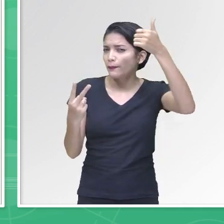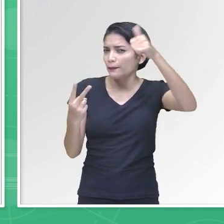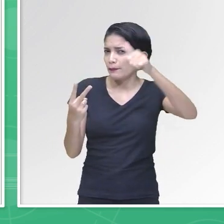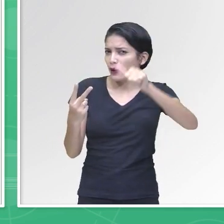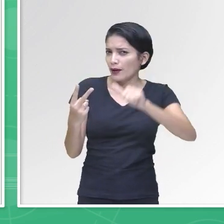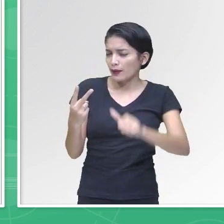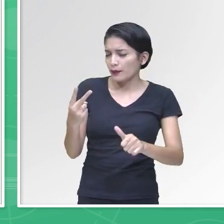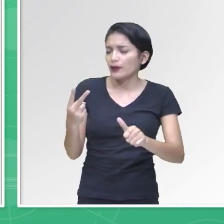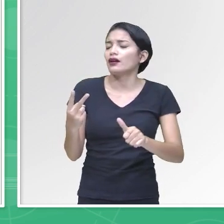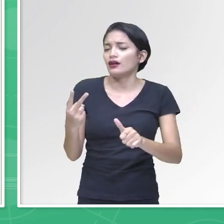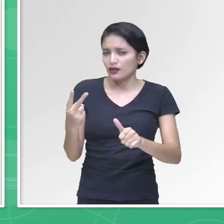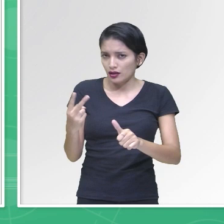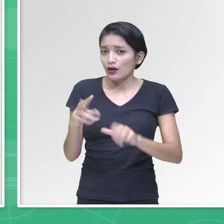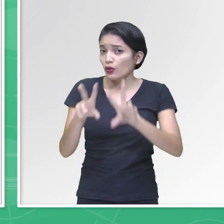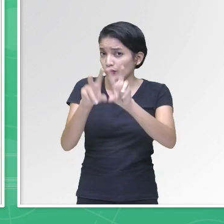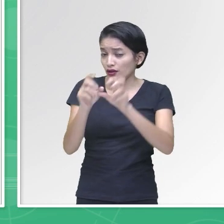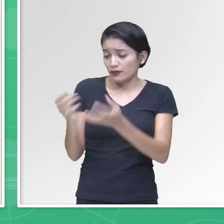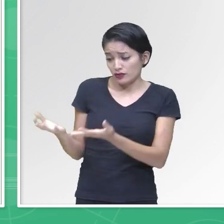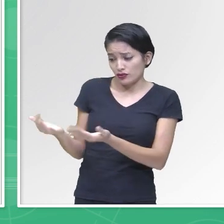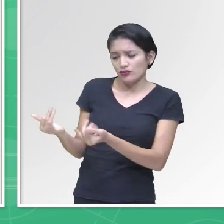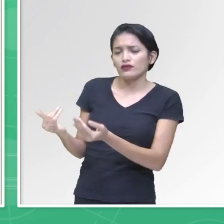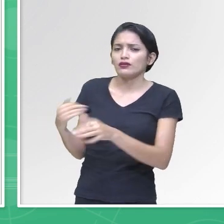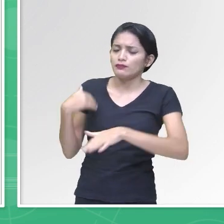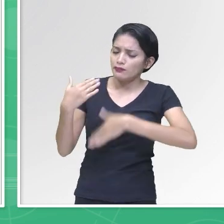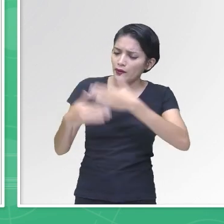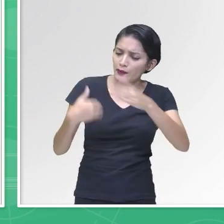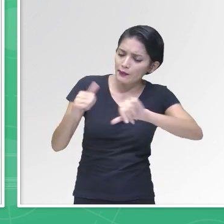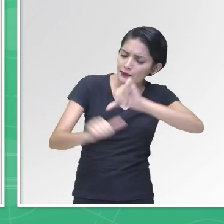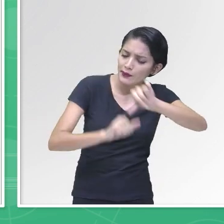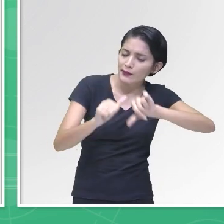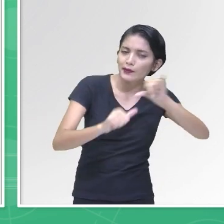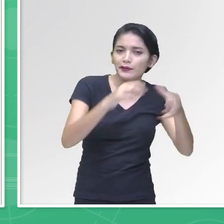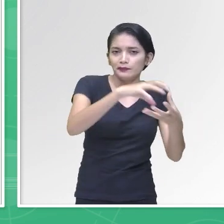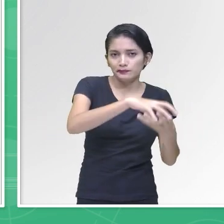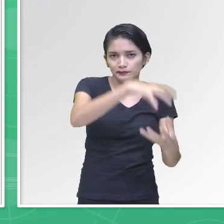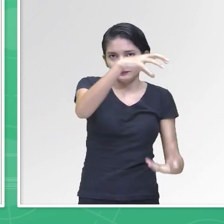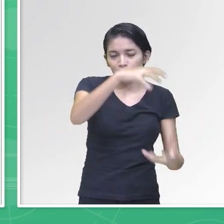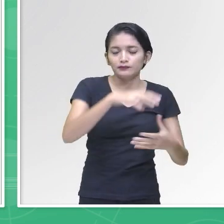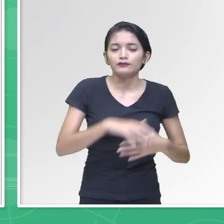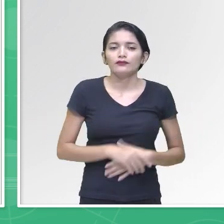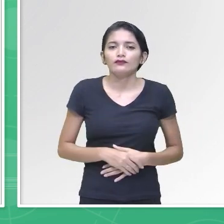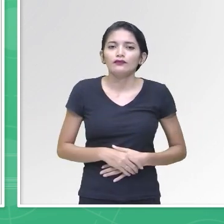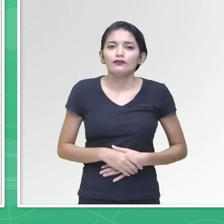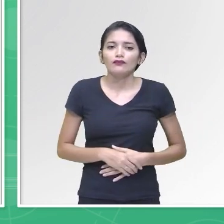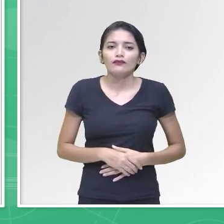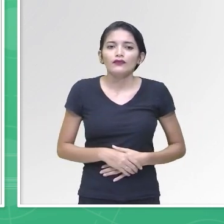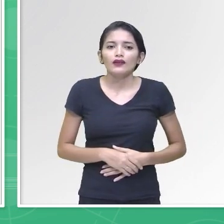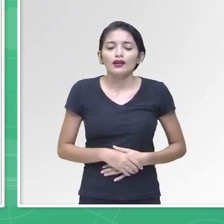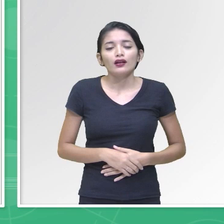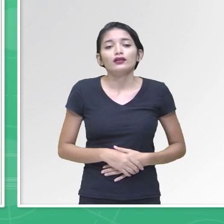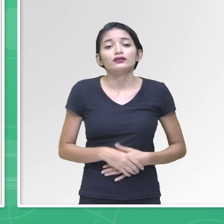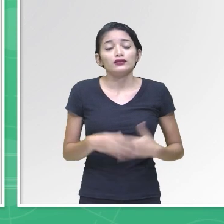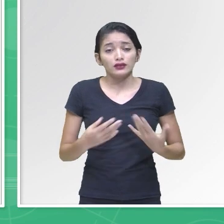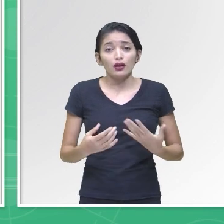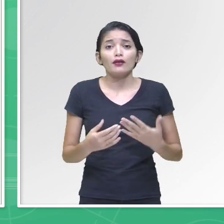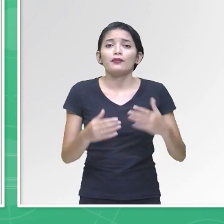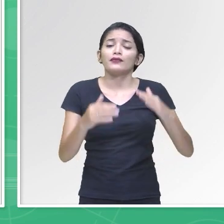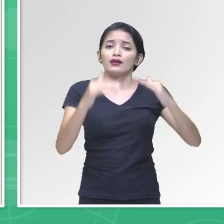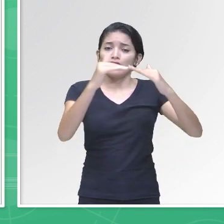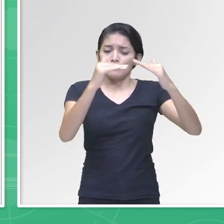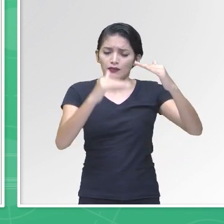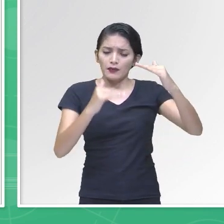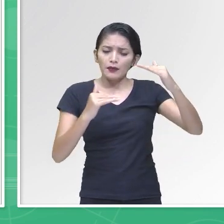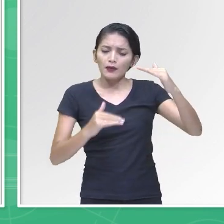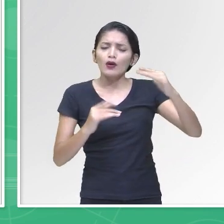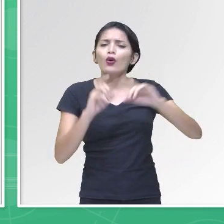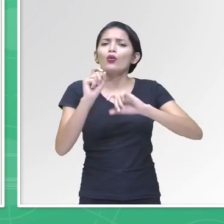tema juventude como transição para a vida adulta. Nas afirmativas abaixo, assinale aquela que esteja